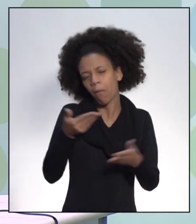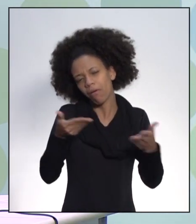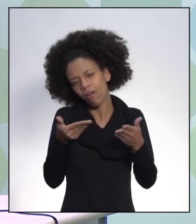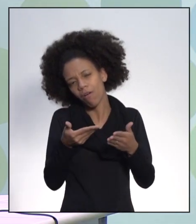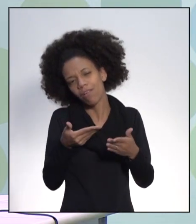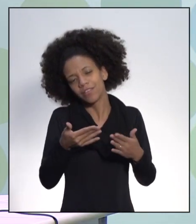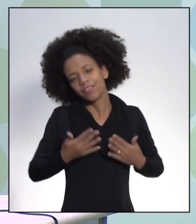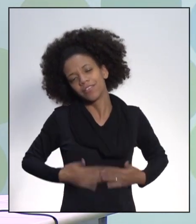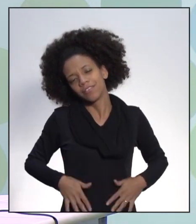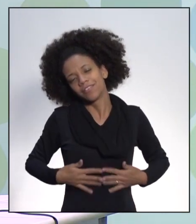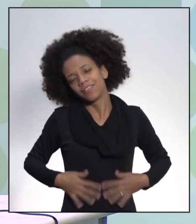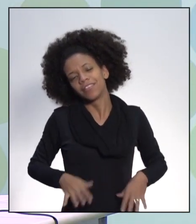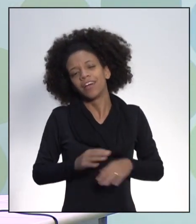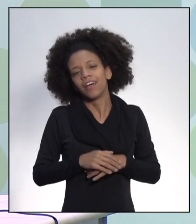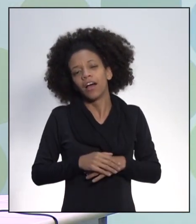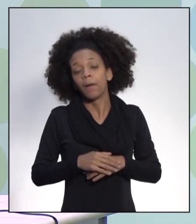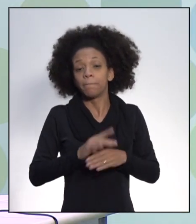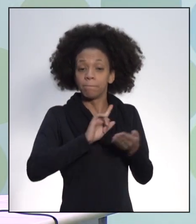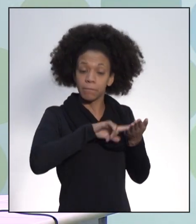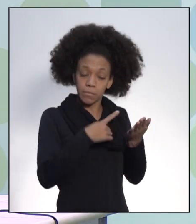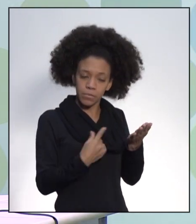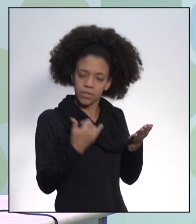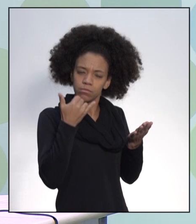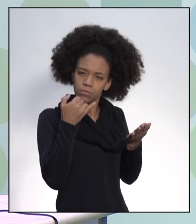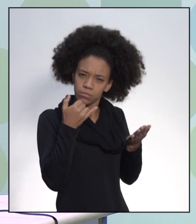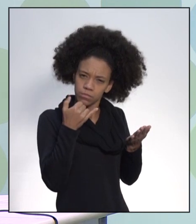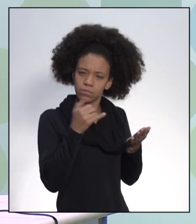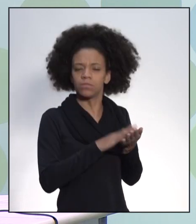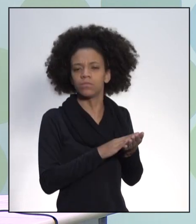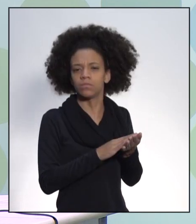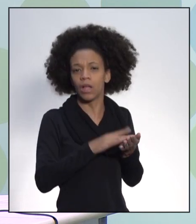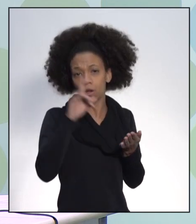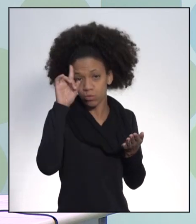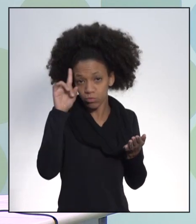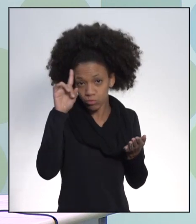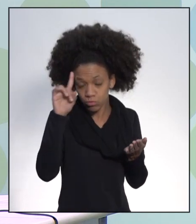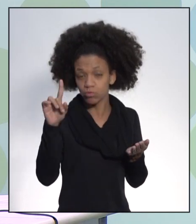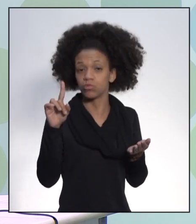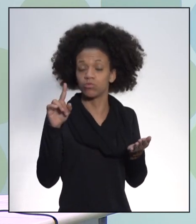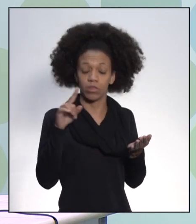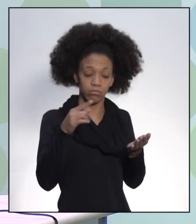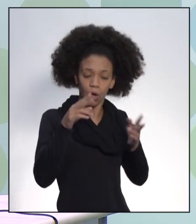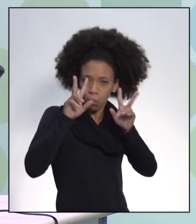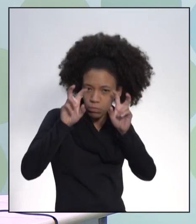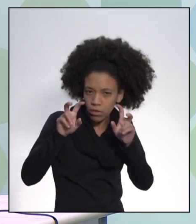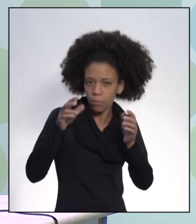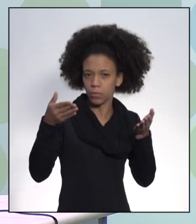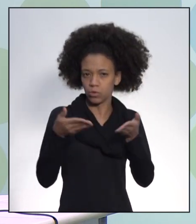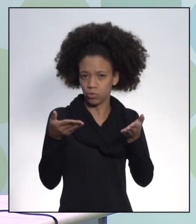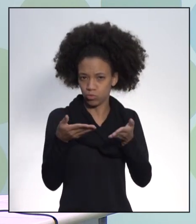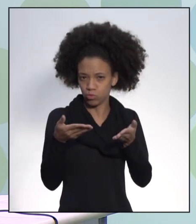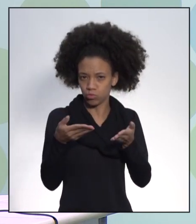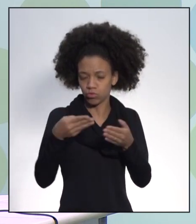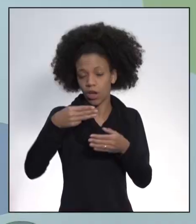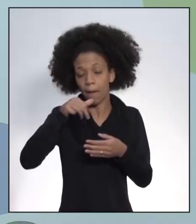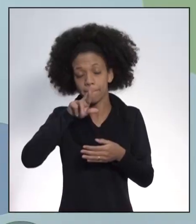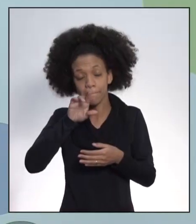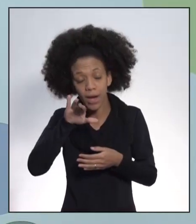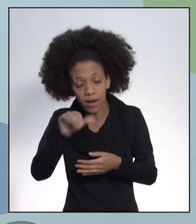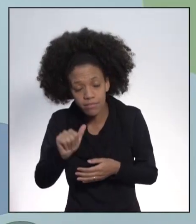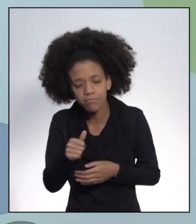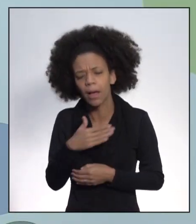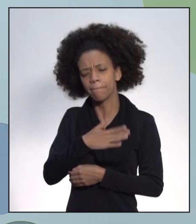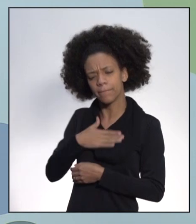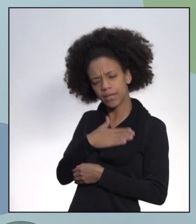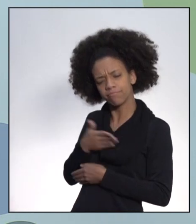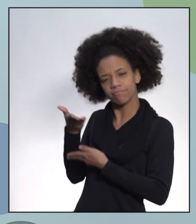está descansado. Pega o caderno, coloca lá a data de hoje, né? Coloca o tema da aula. Estou aqui lá da professora Márcia, né? Sempre um prazer.